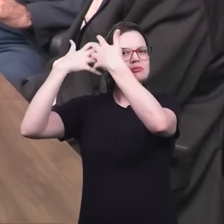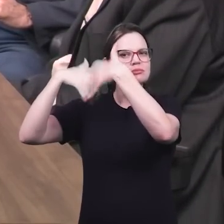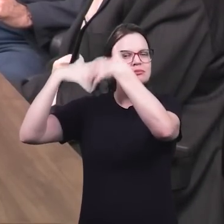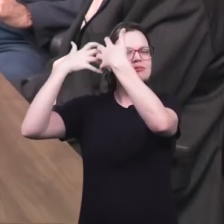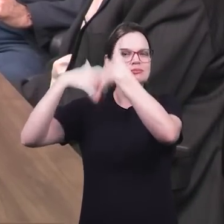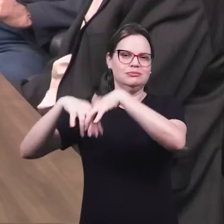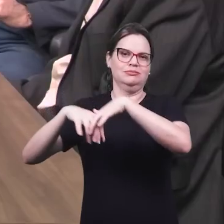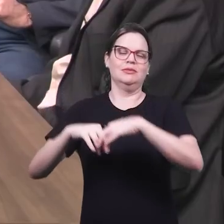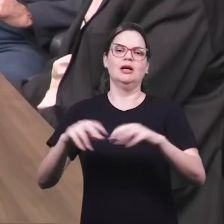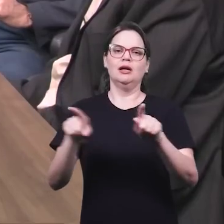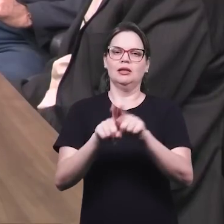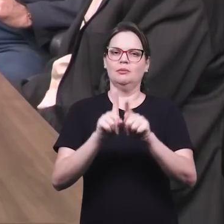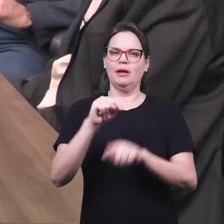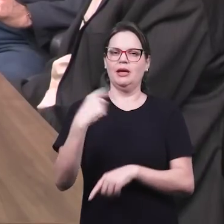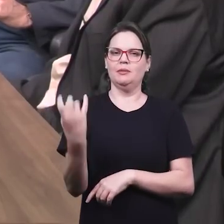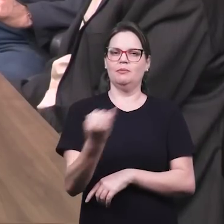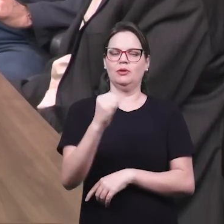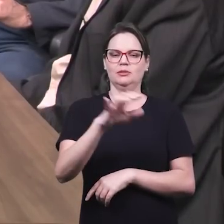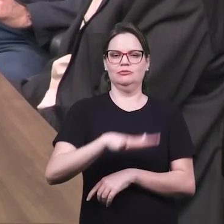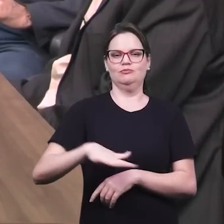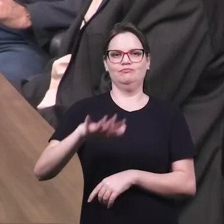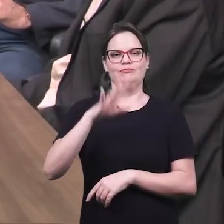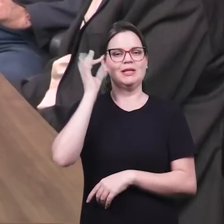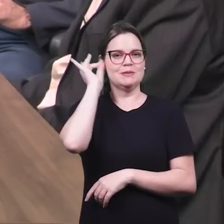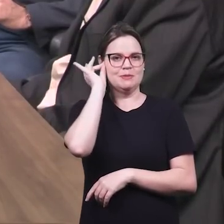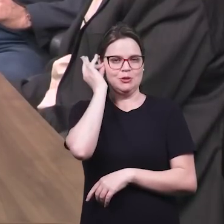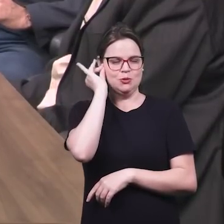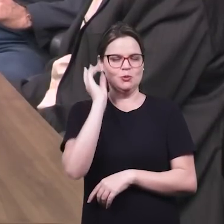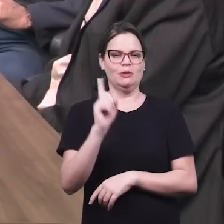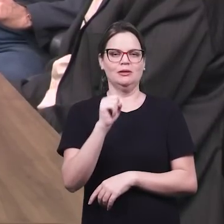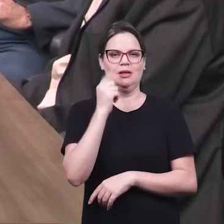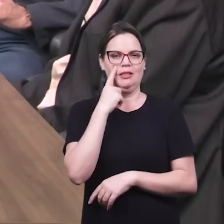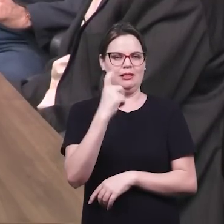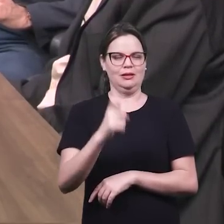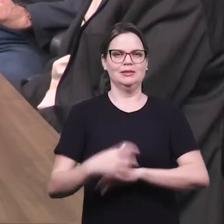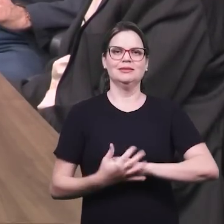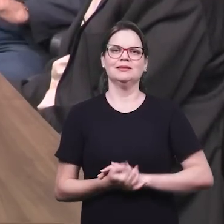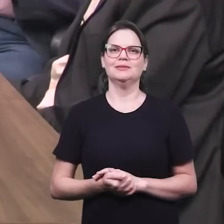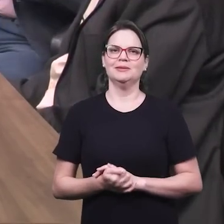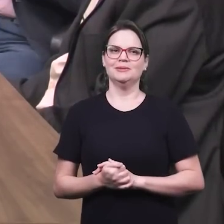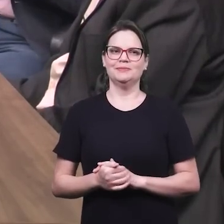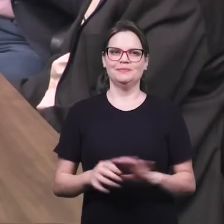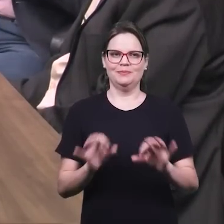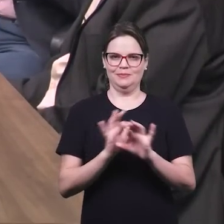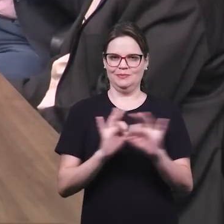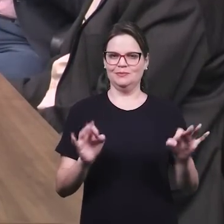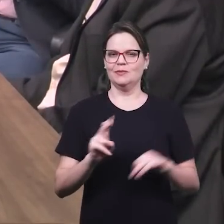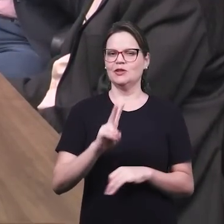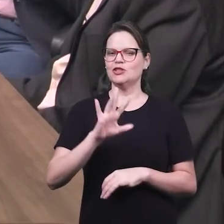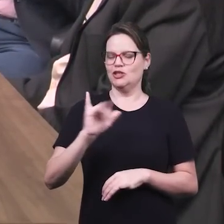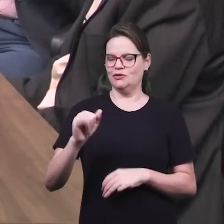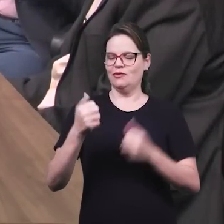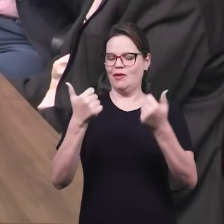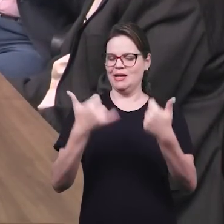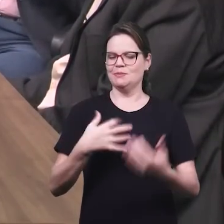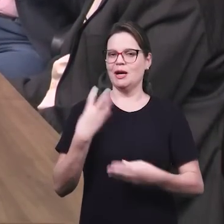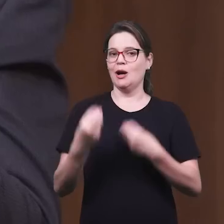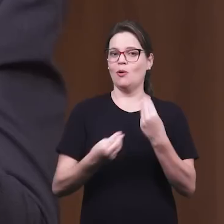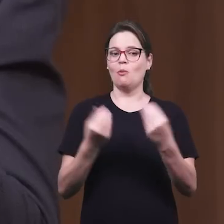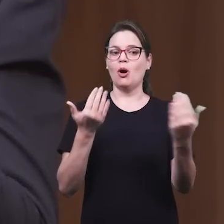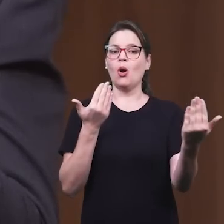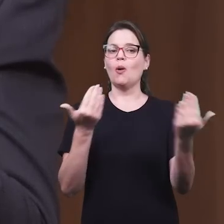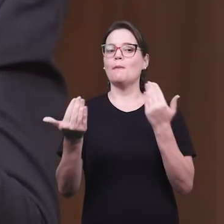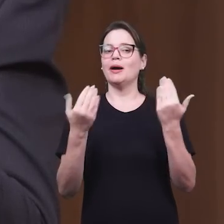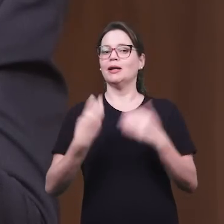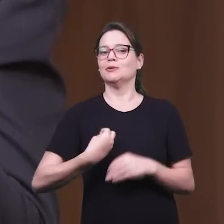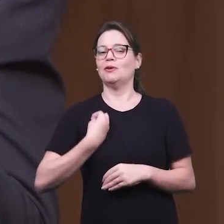no campo espiritual, né, que nos interessa bastante. Muito bem, né? Nós falaremos inclusive dessa parte espiritual